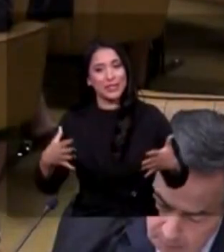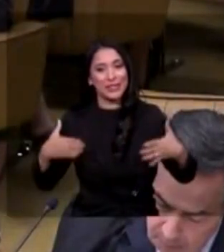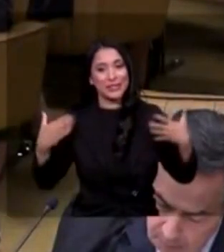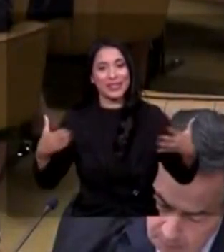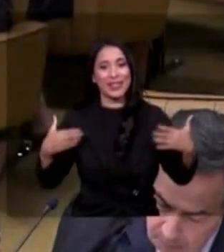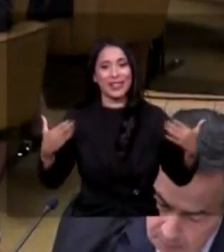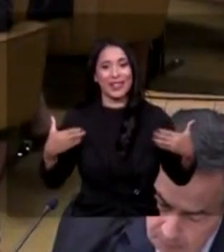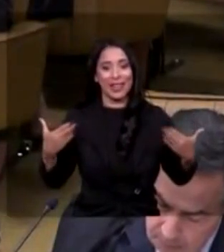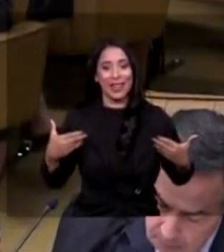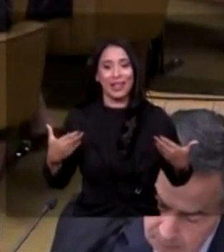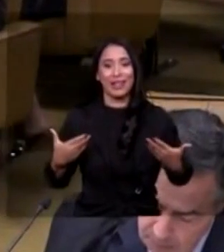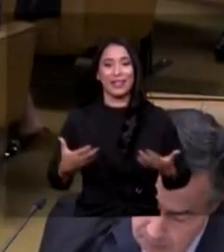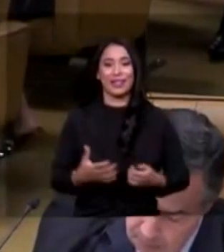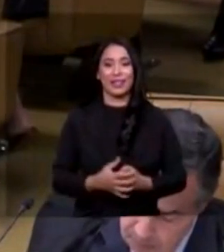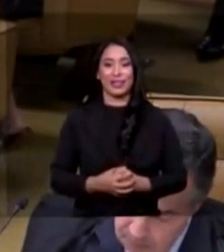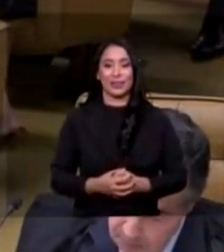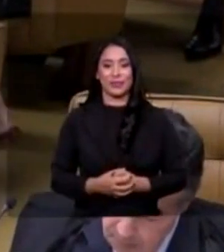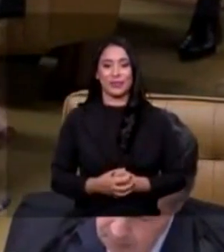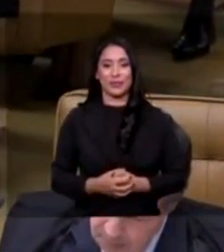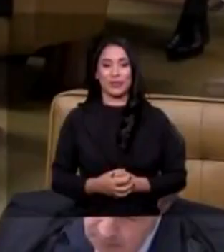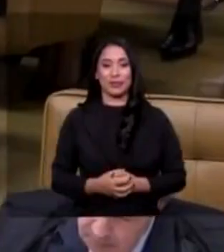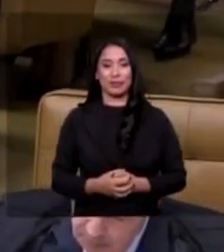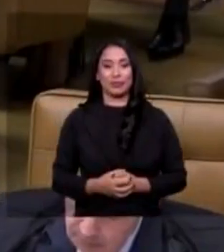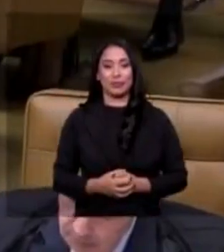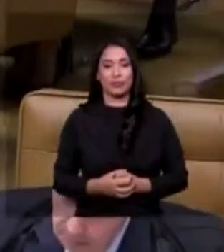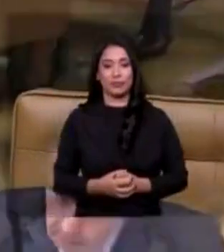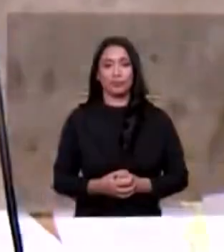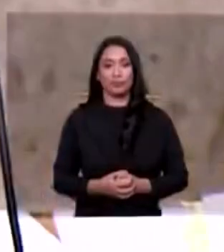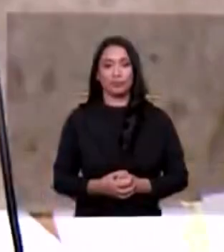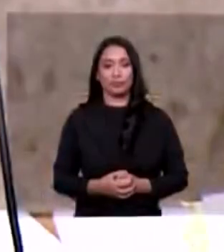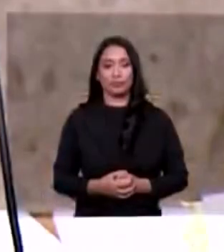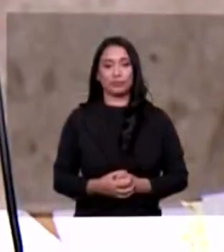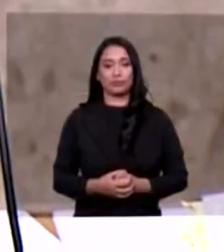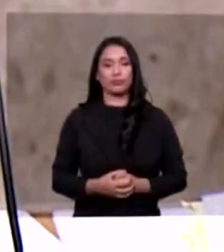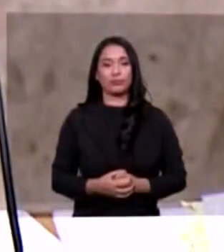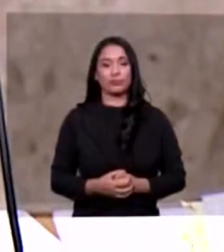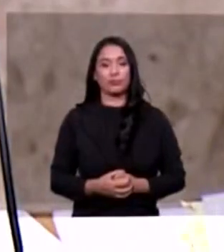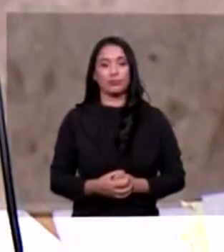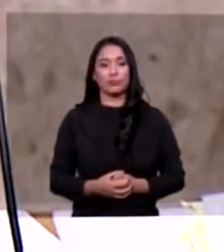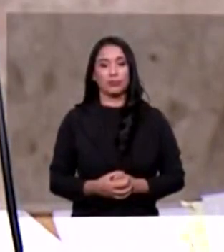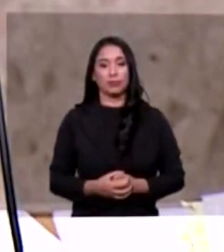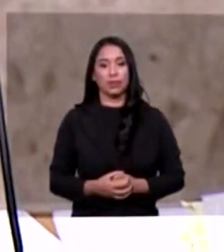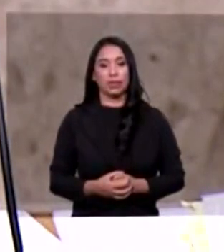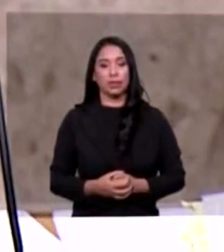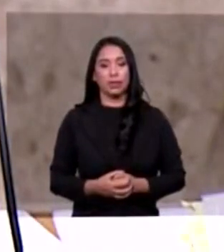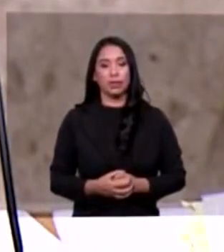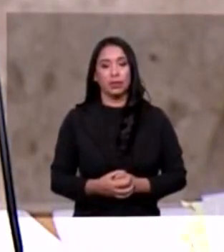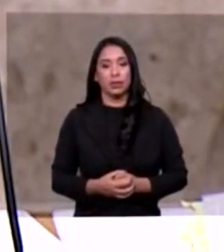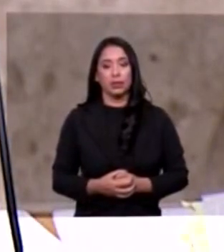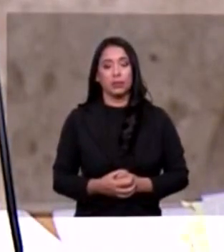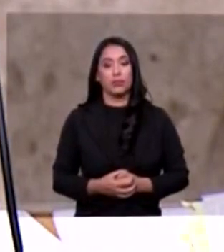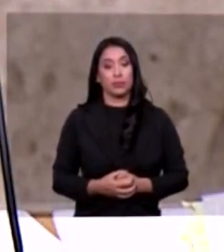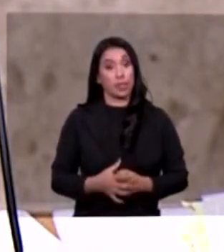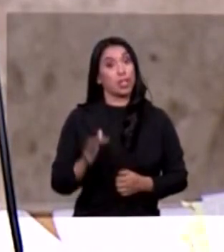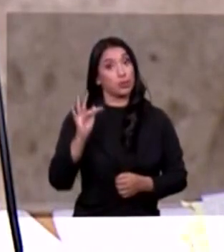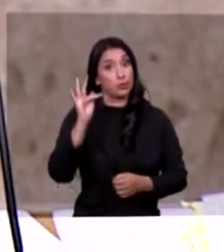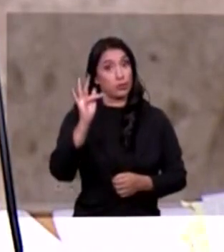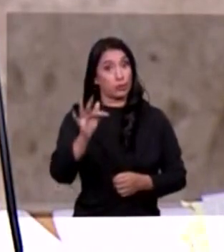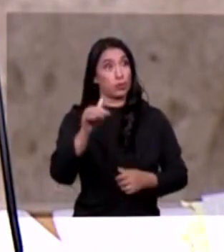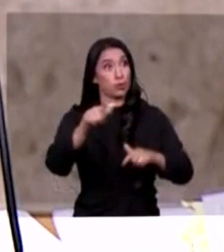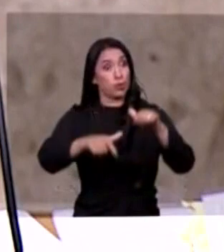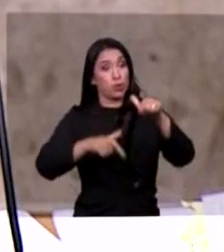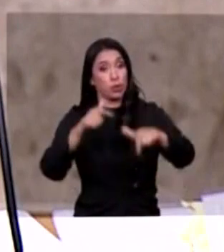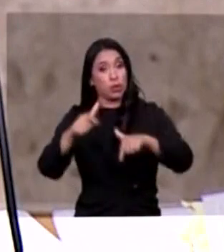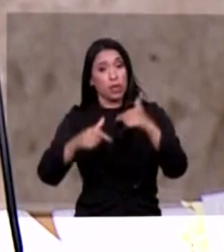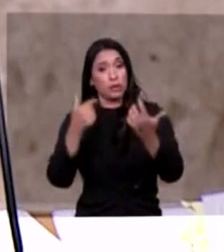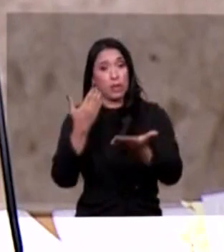12 meses podendo ser prorrogado por mais um ano para que leis regulamentos dos tribunais sejam alterados para permitir a implementação